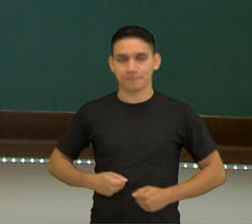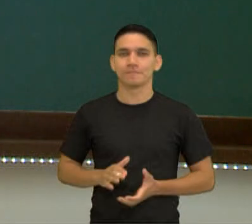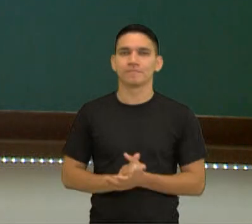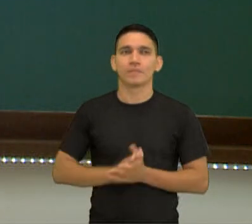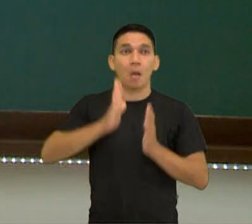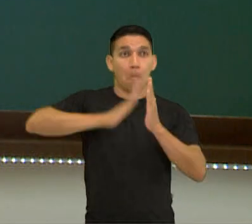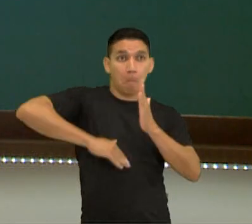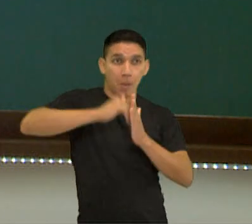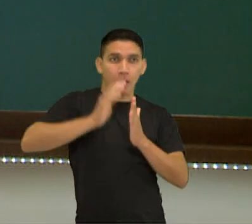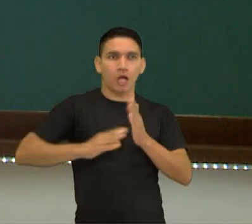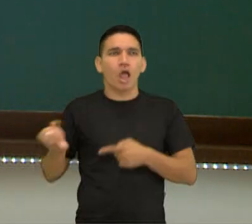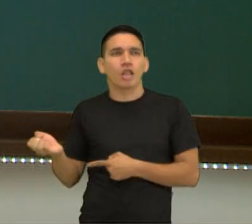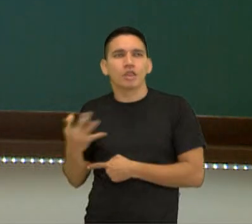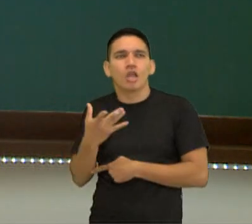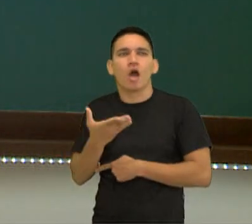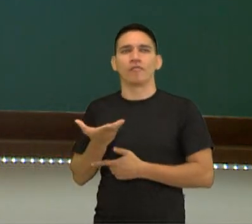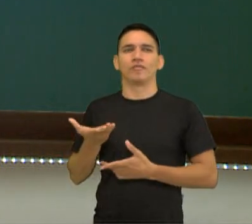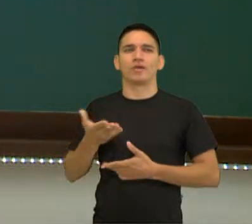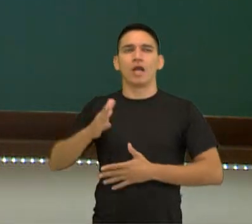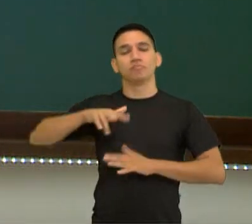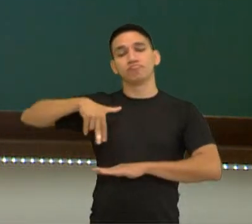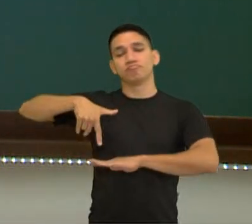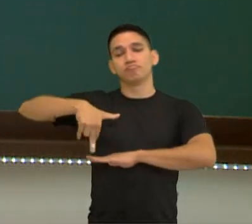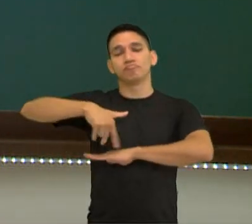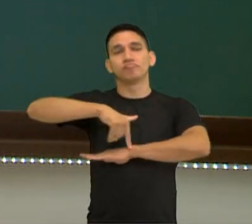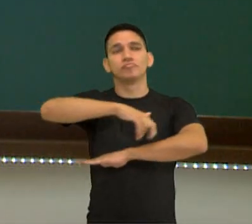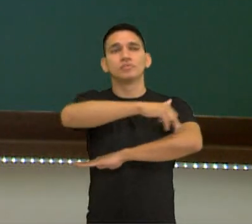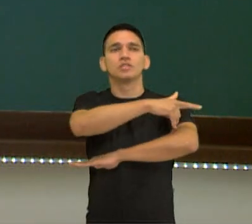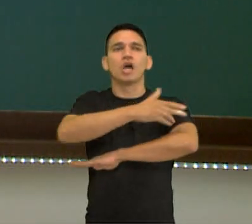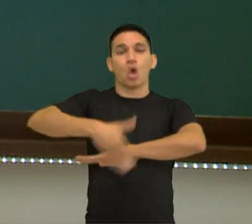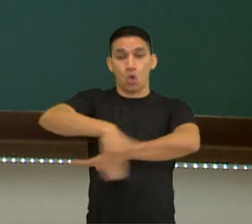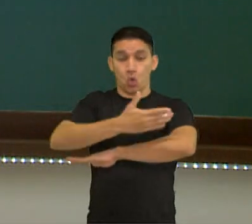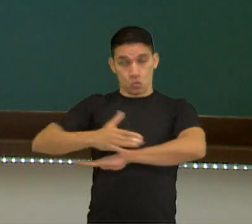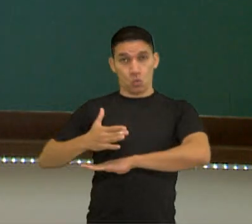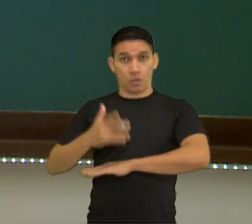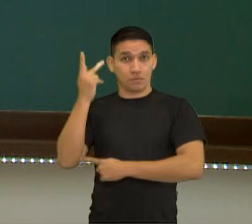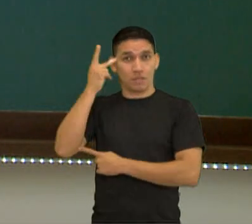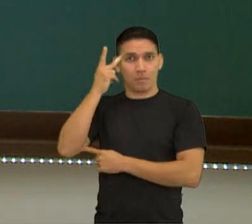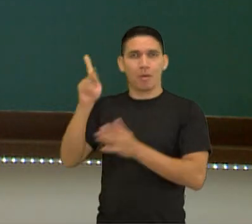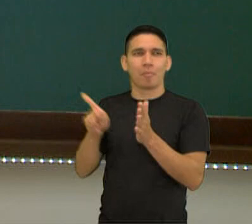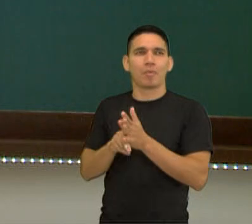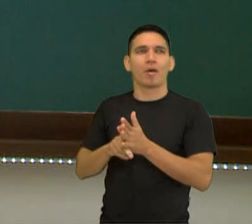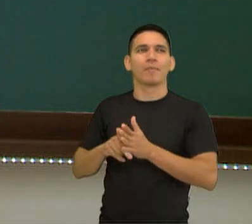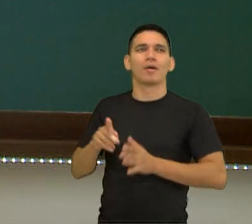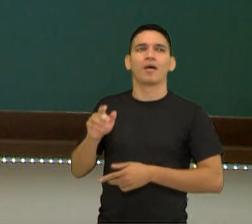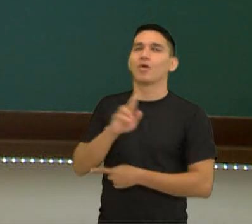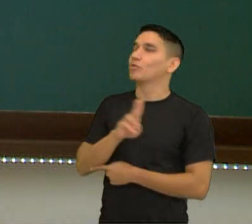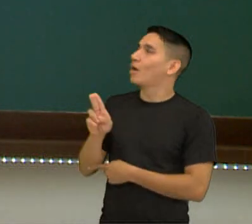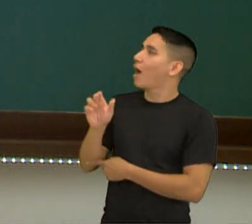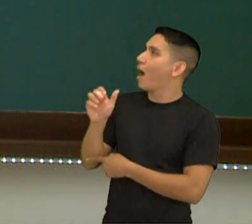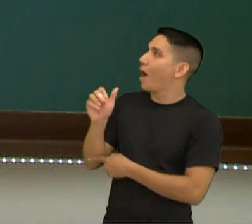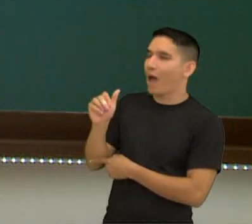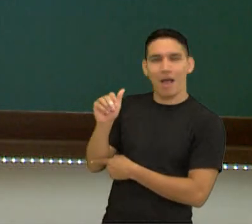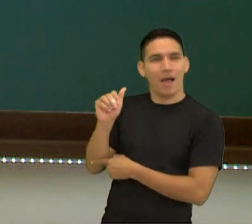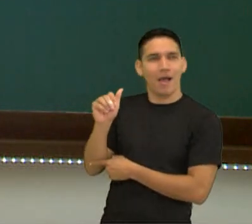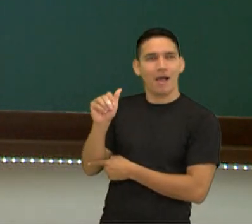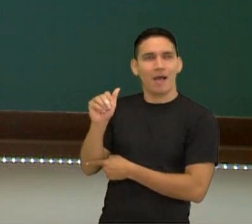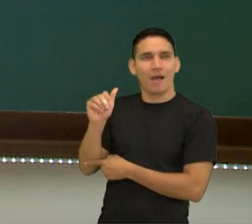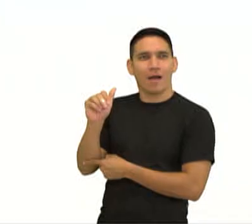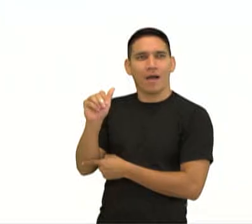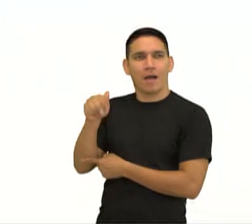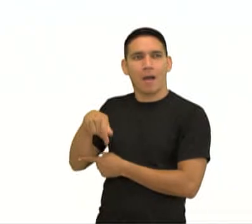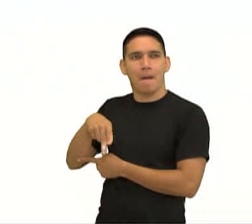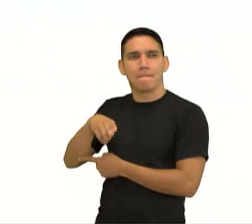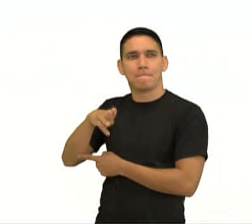modernista desfila nas ruas de São Paulo um figurino para o homem dos trópicos. O fluminense da família aristocrática, nascido em